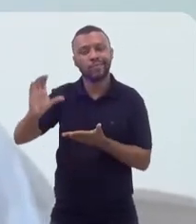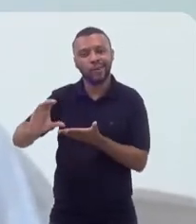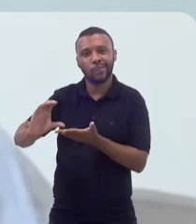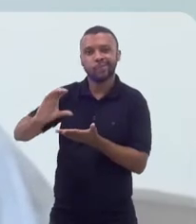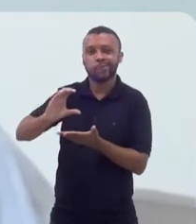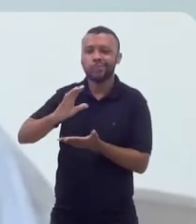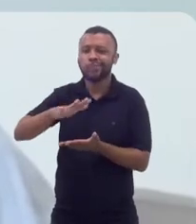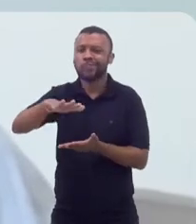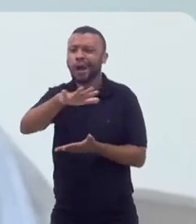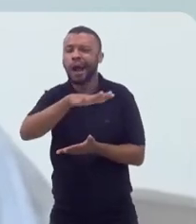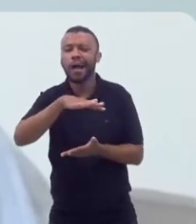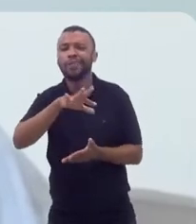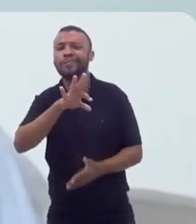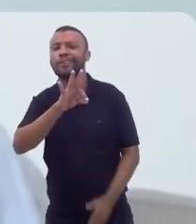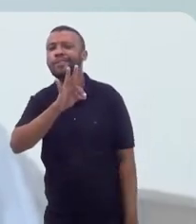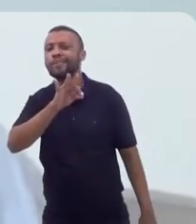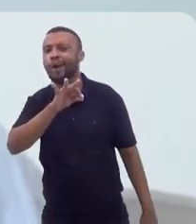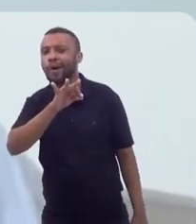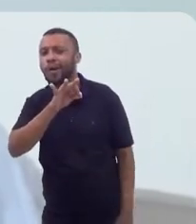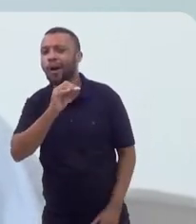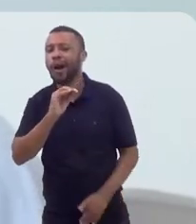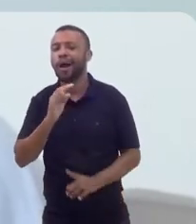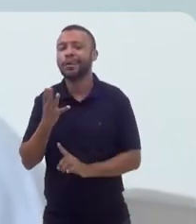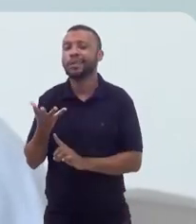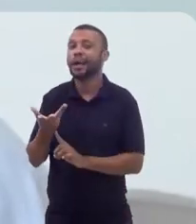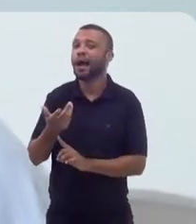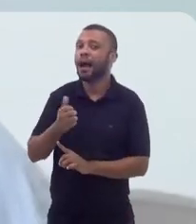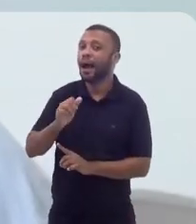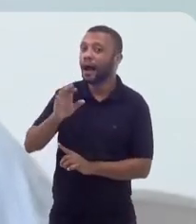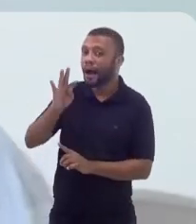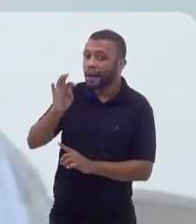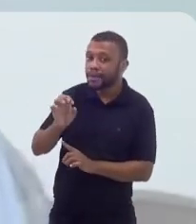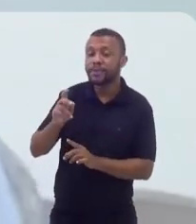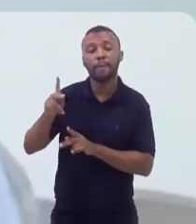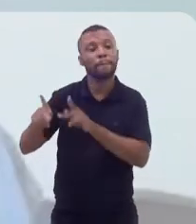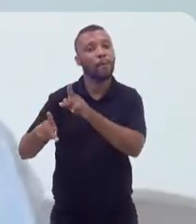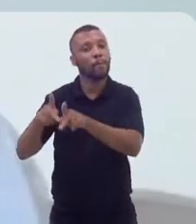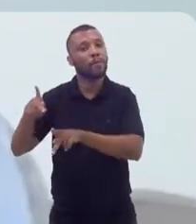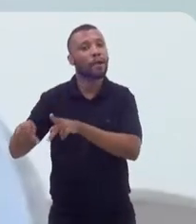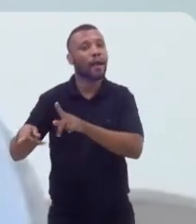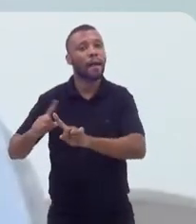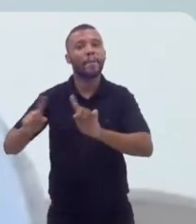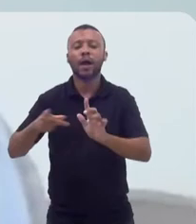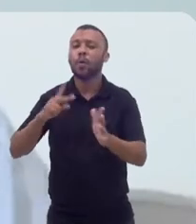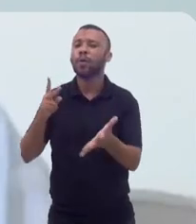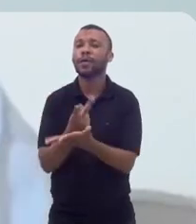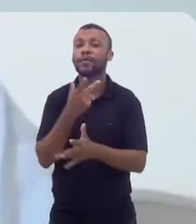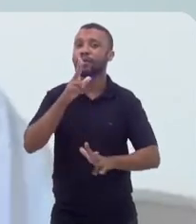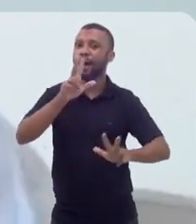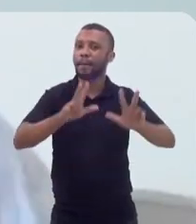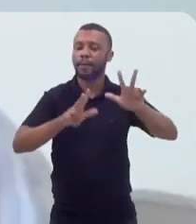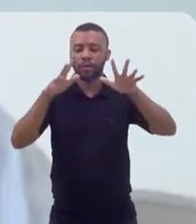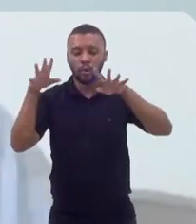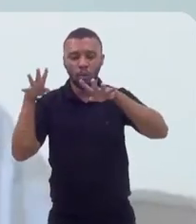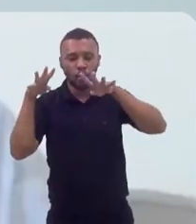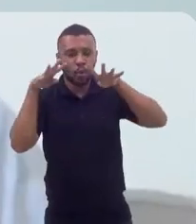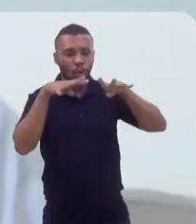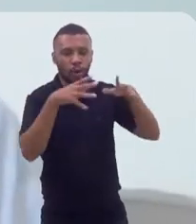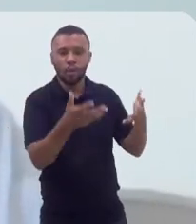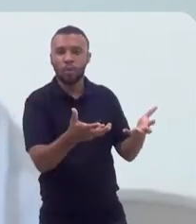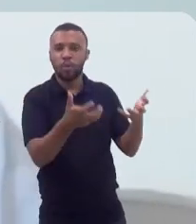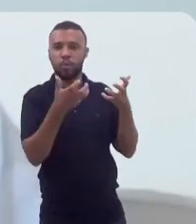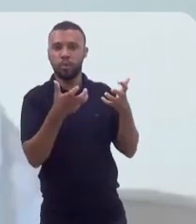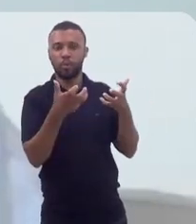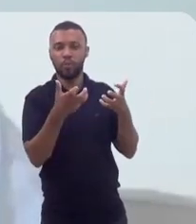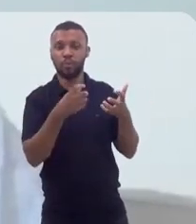saindo pela área de folclore ou pela área de arte popular. Mas acontece que o carnaval tem um destaque nisso. Nós